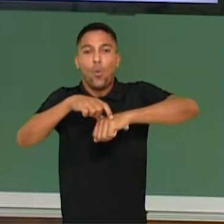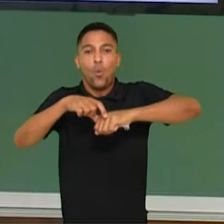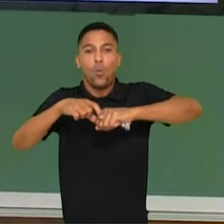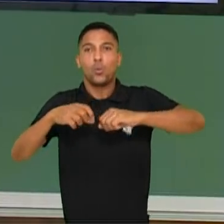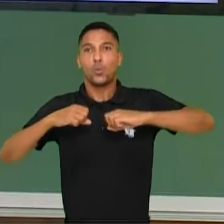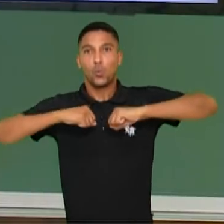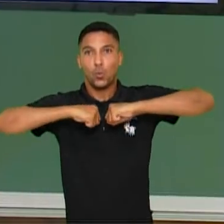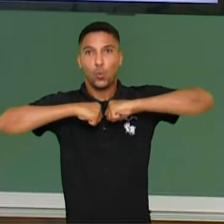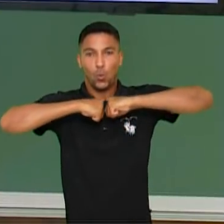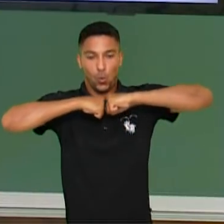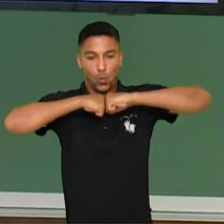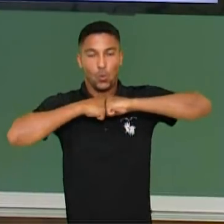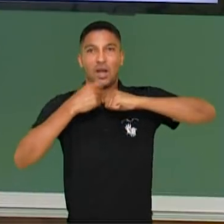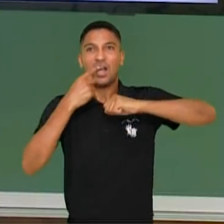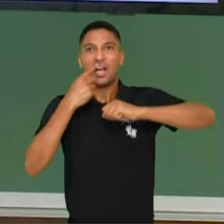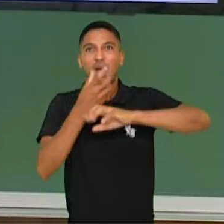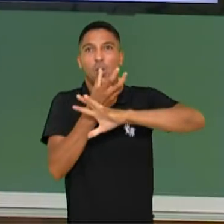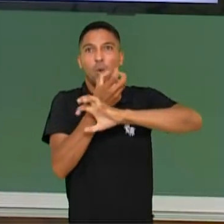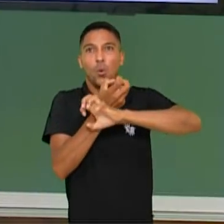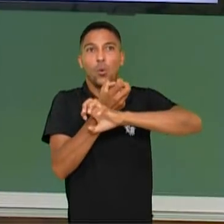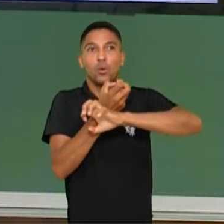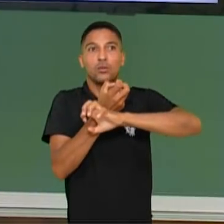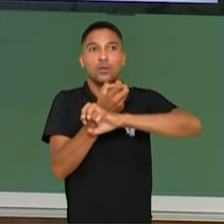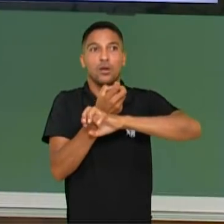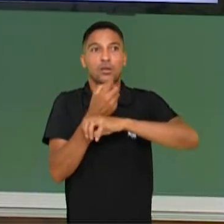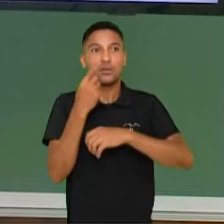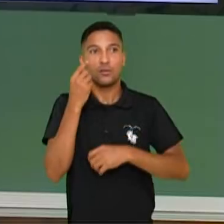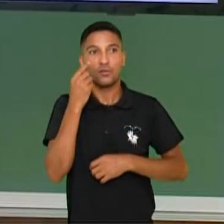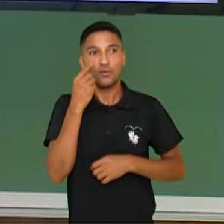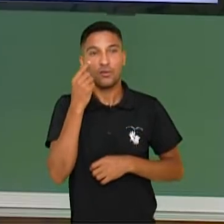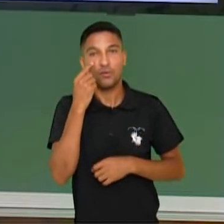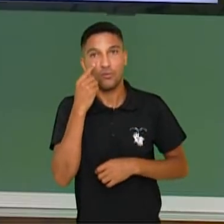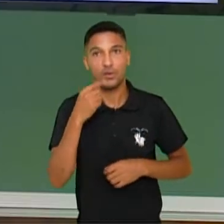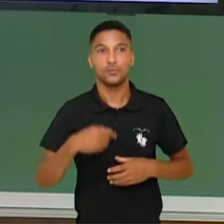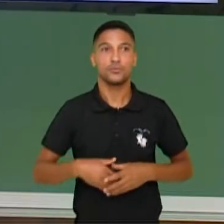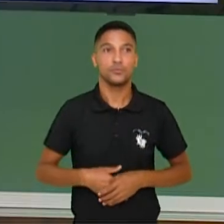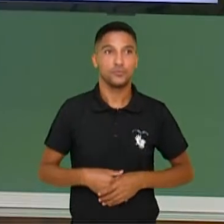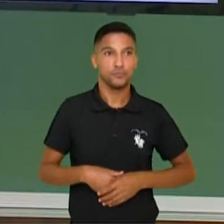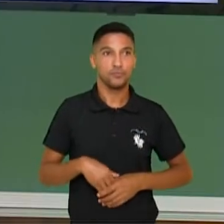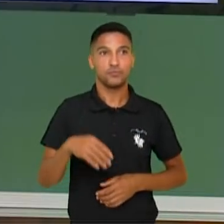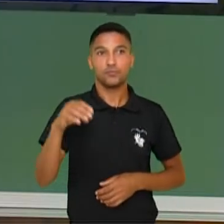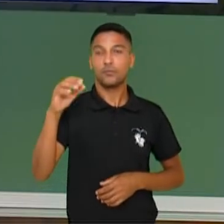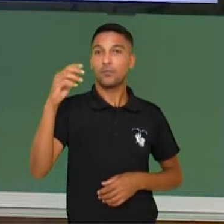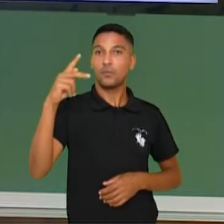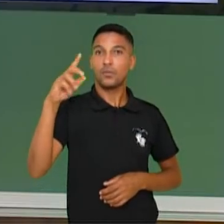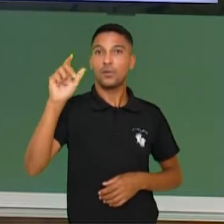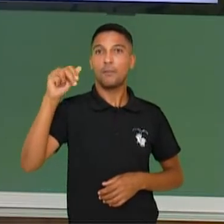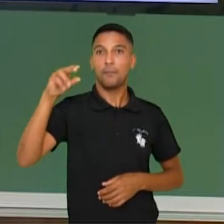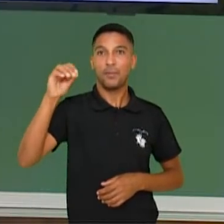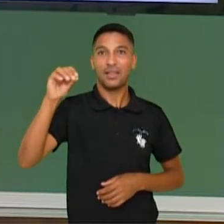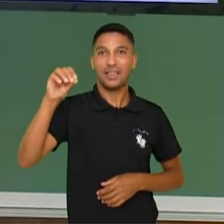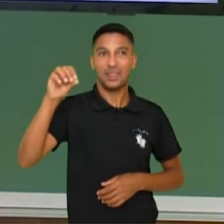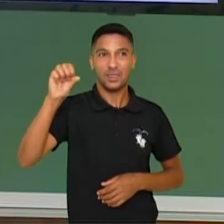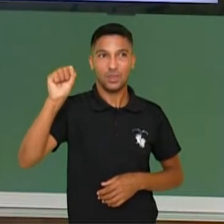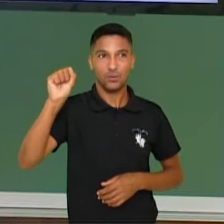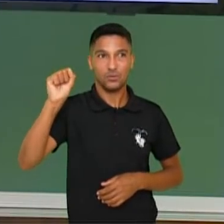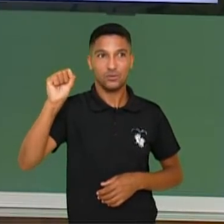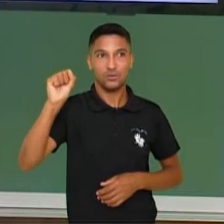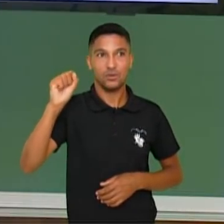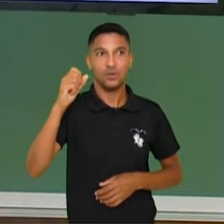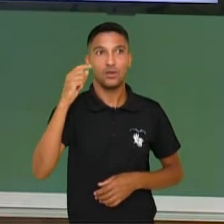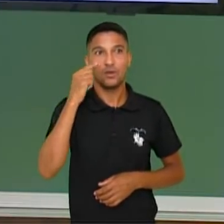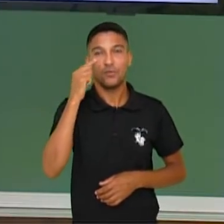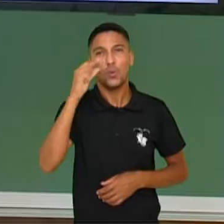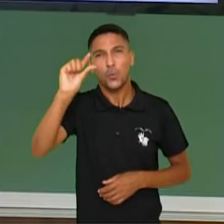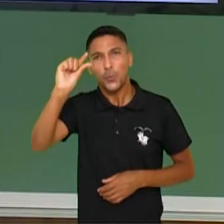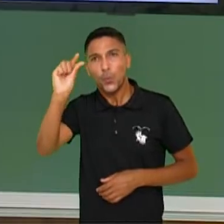comprimento maior que a sua espessura, apresentando a aparência de uma lâmina. Isso mesmo, os ossos planos,